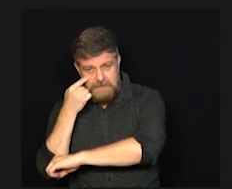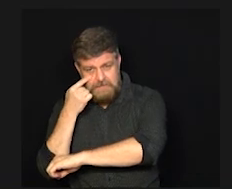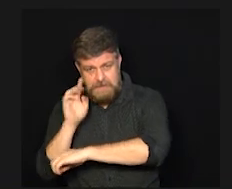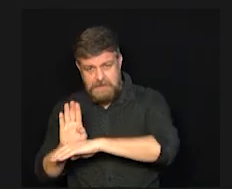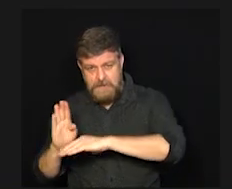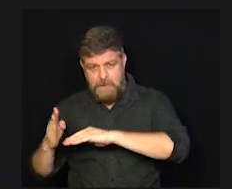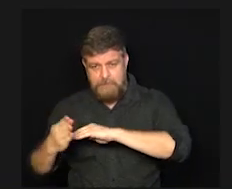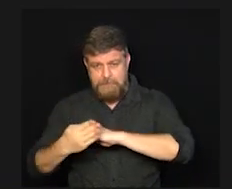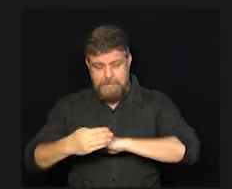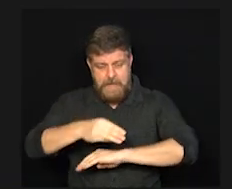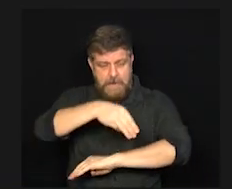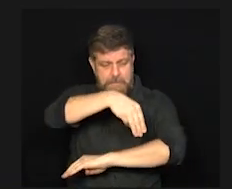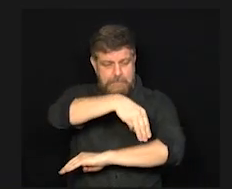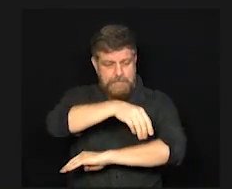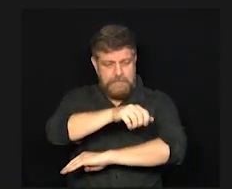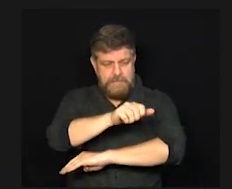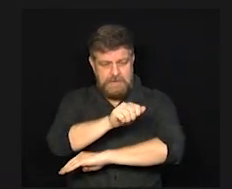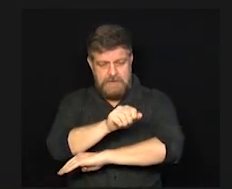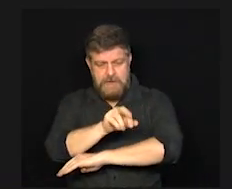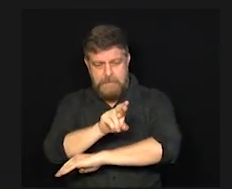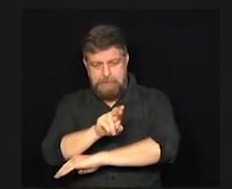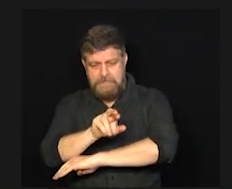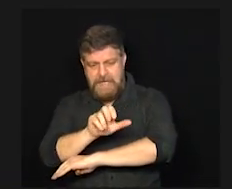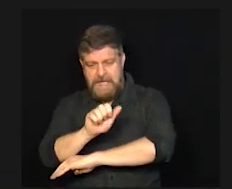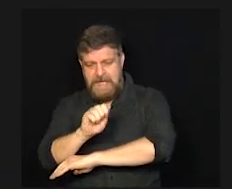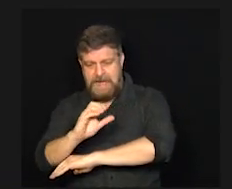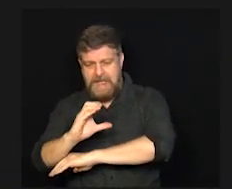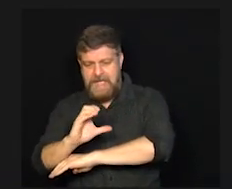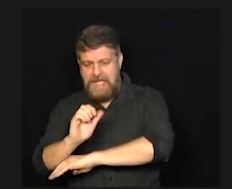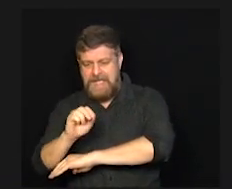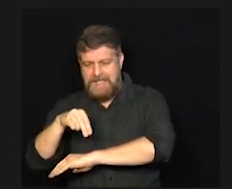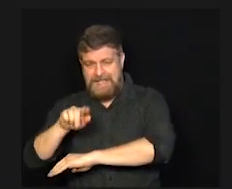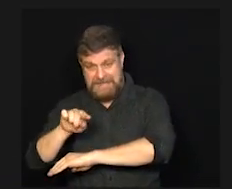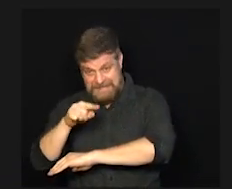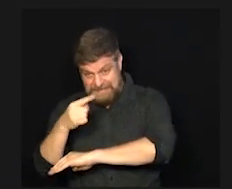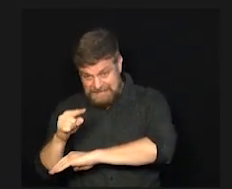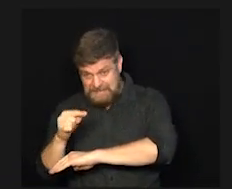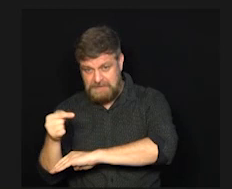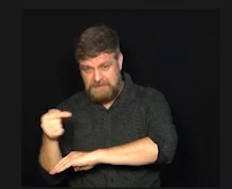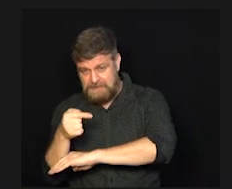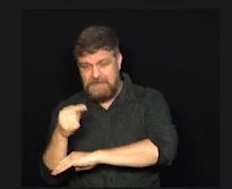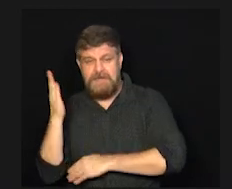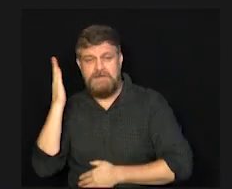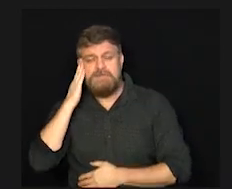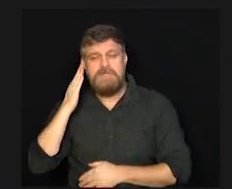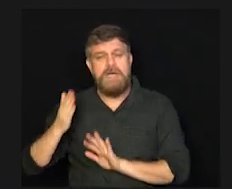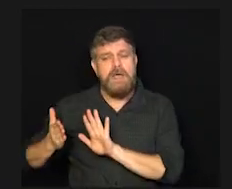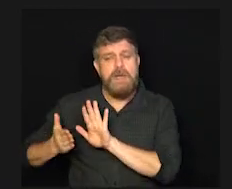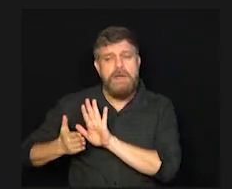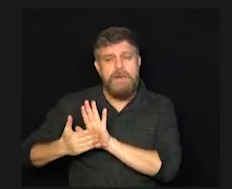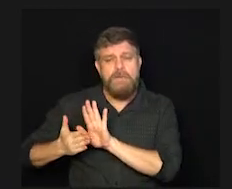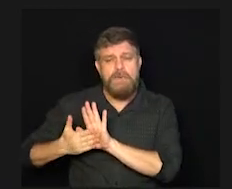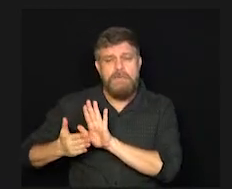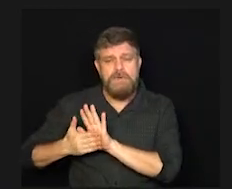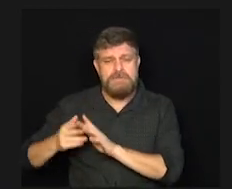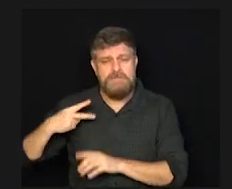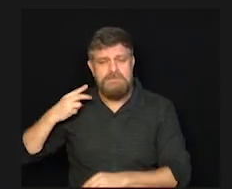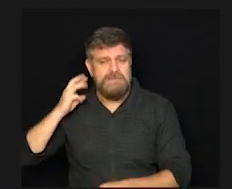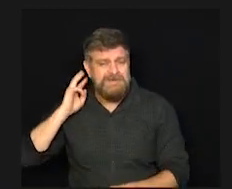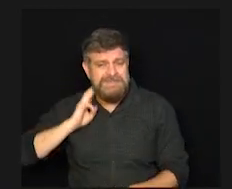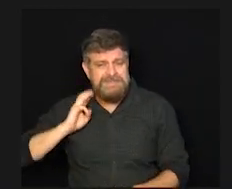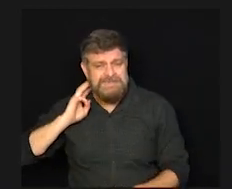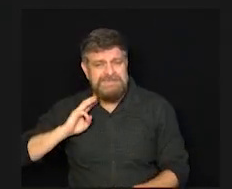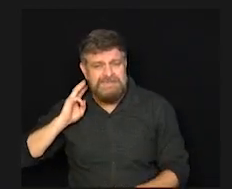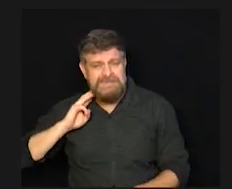Maracanã, e eu sei que vai abrir mais praças, sei que essa é uma das propostas do Cecílio, aqui para